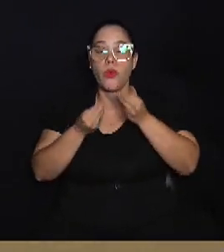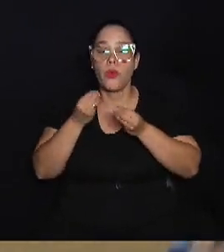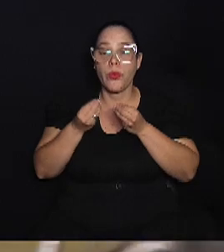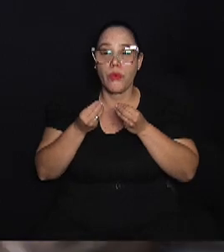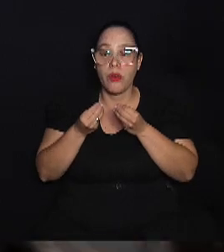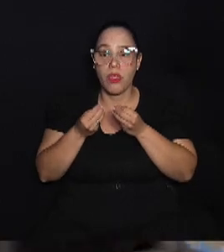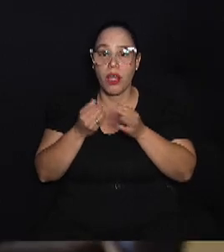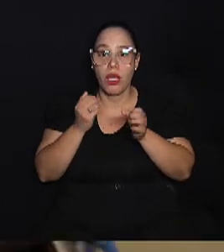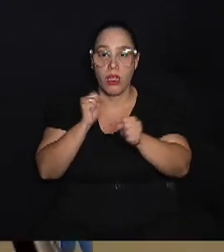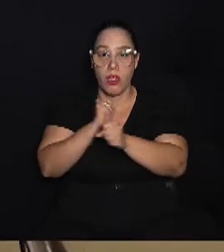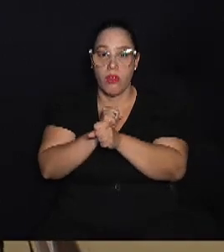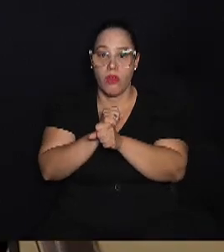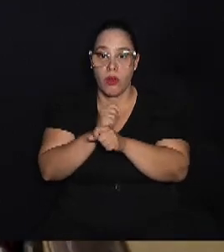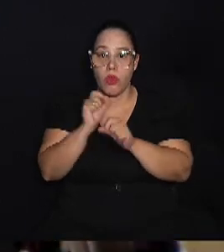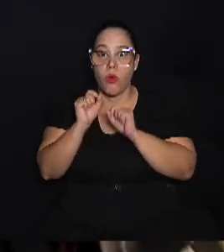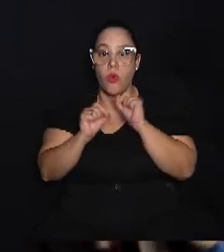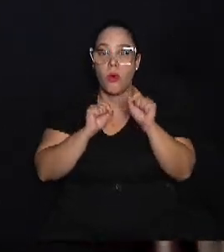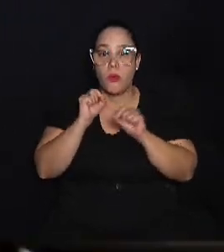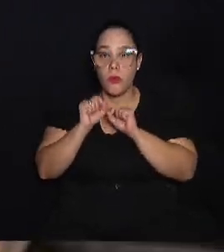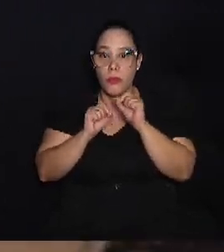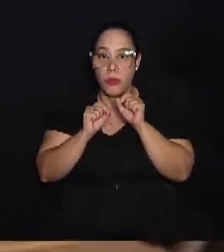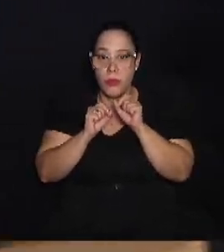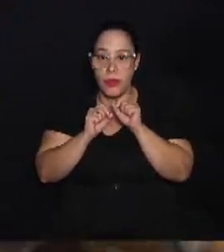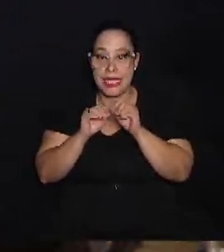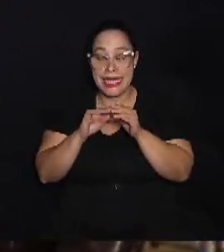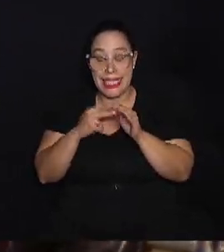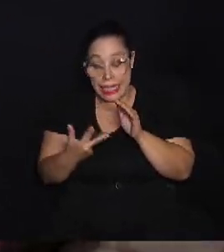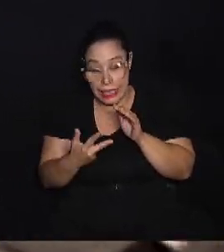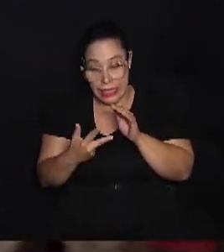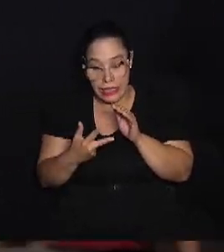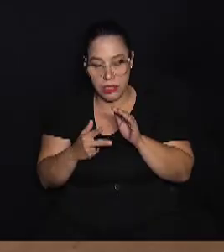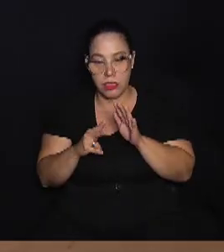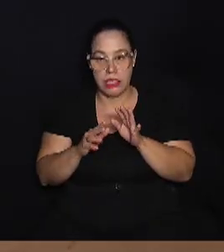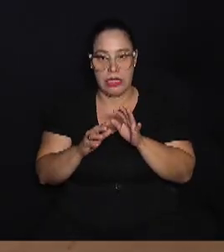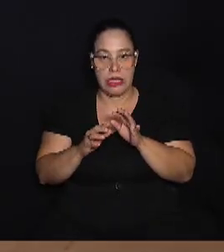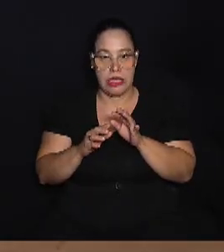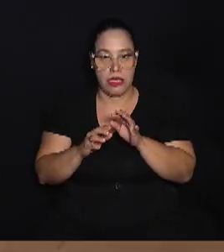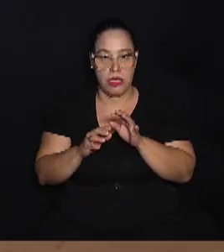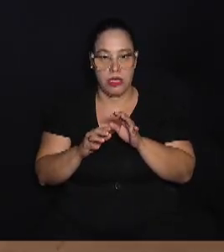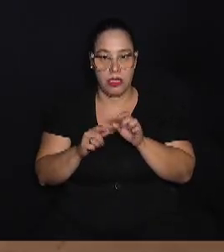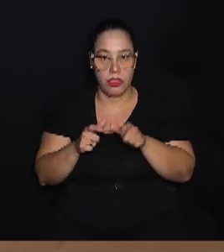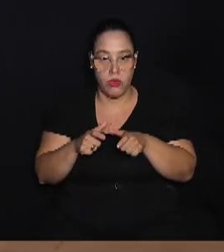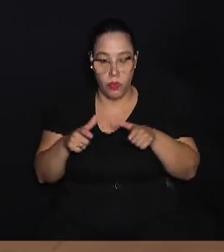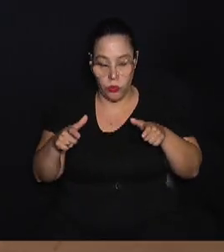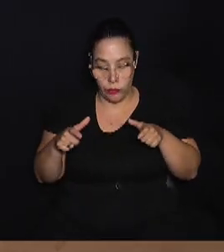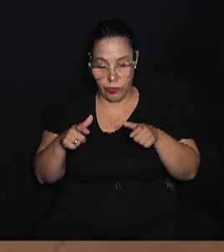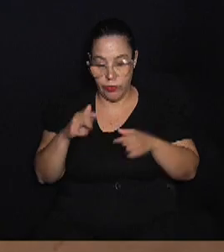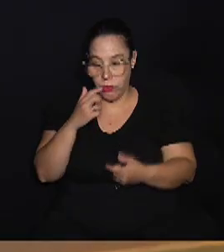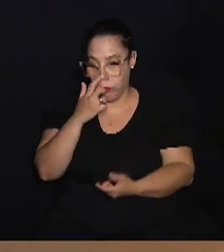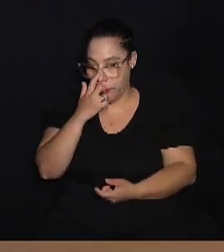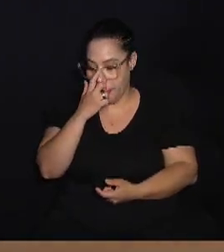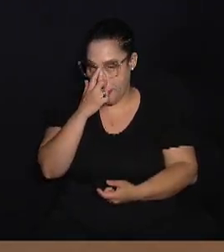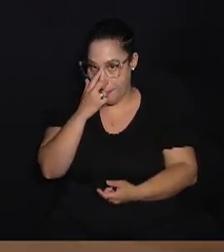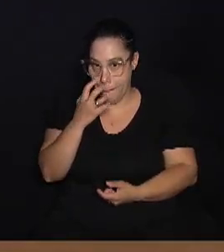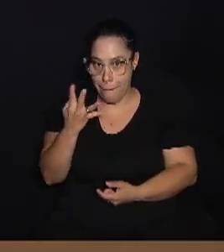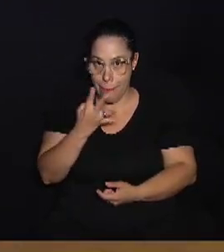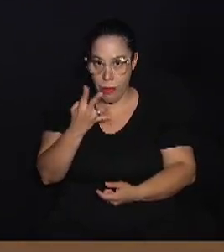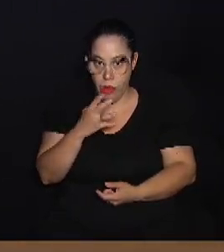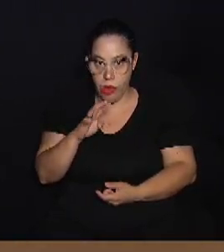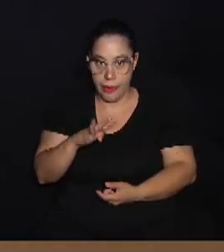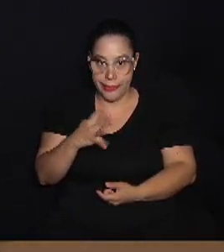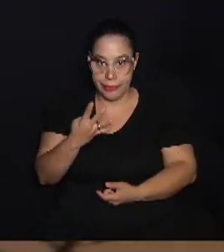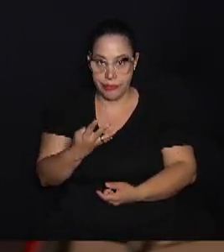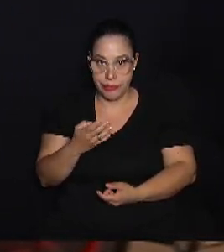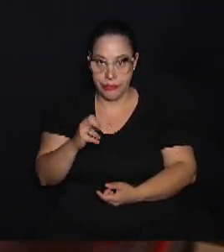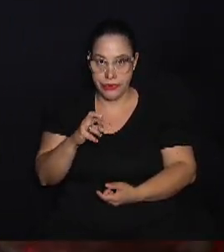partida é paralisada? Como que funciona isso? Cai bastante. Um jogo de alto nível, umas 4 quedas no mínimo por